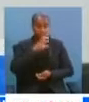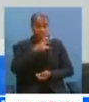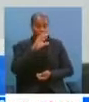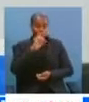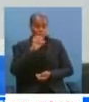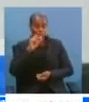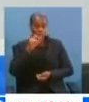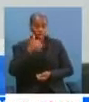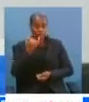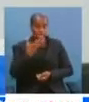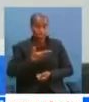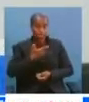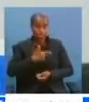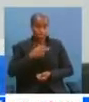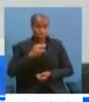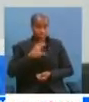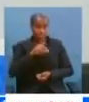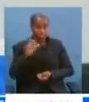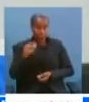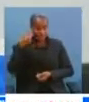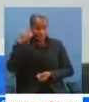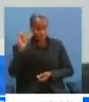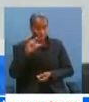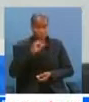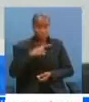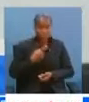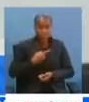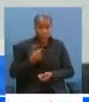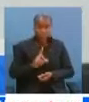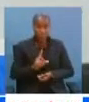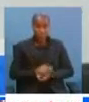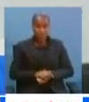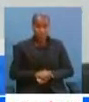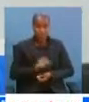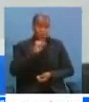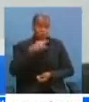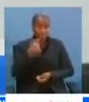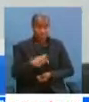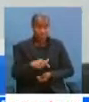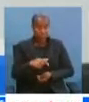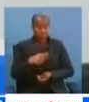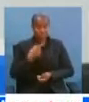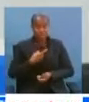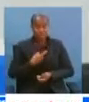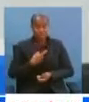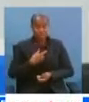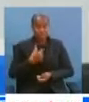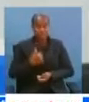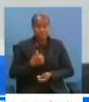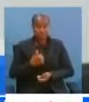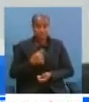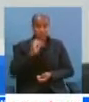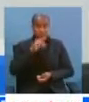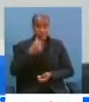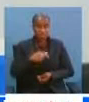coabitação de ideias que por vezes possam não ser, possam até ser conflituantes, possam